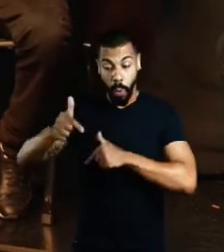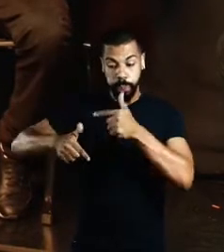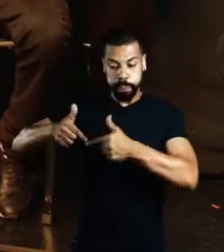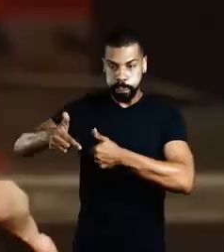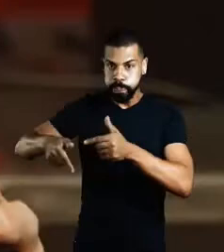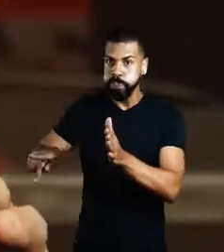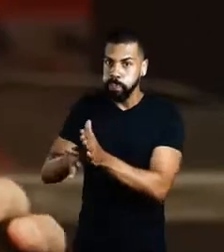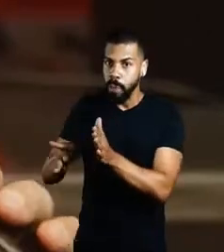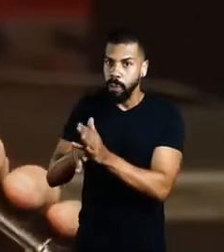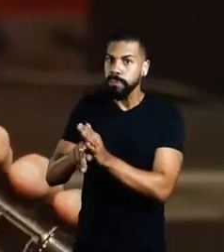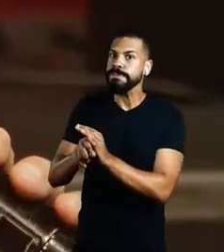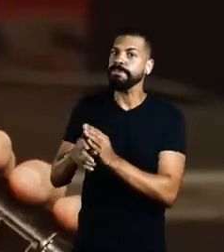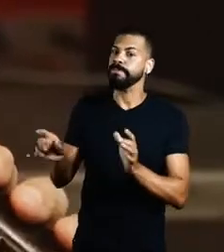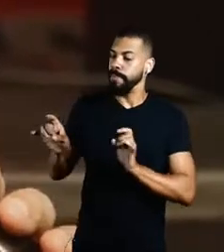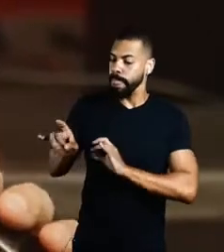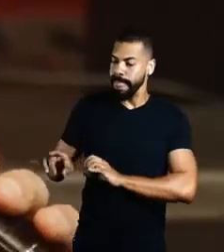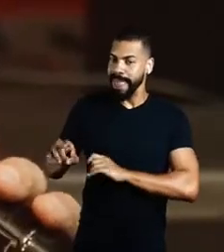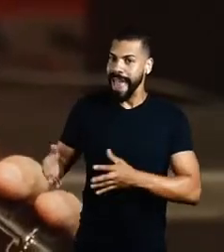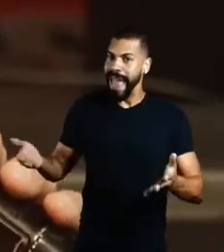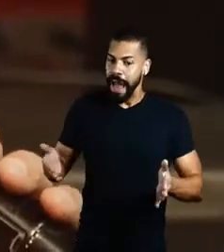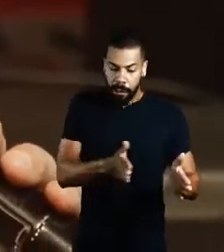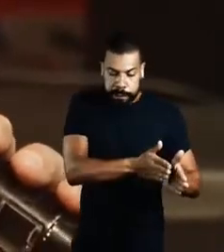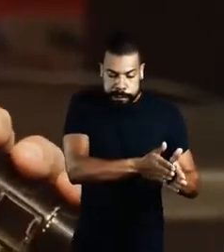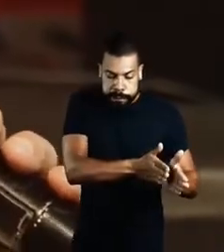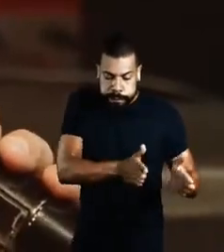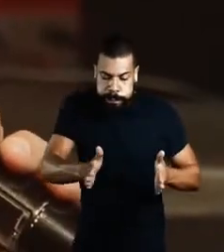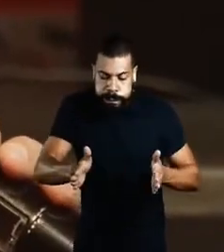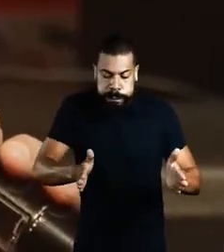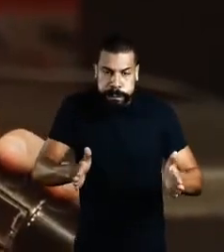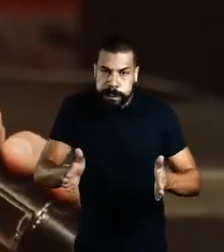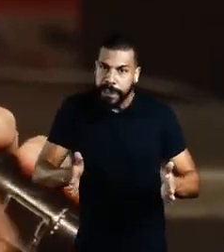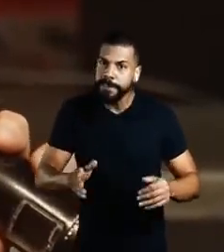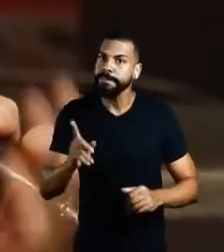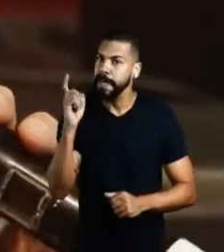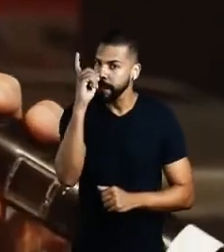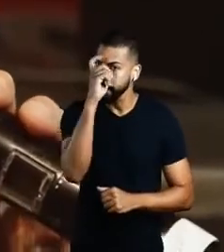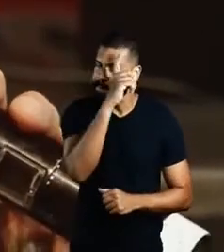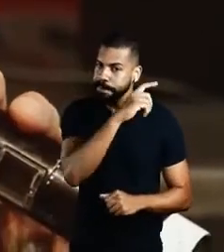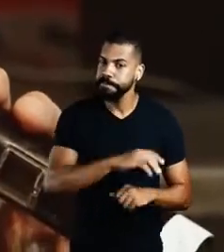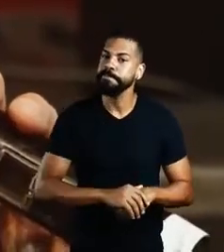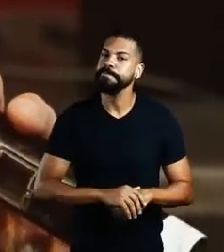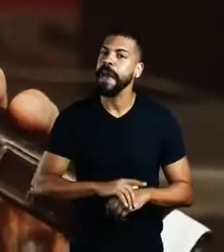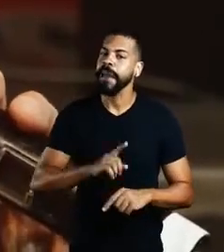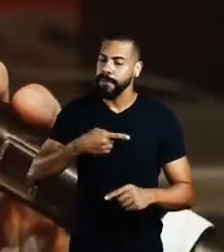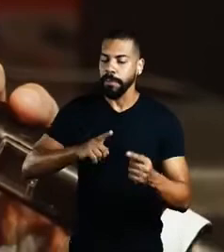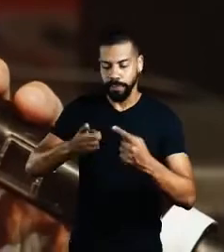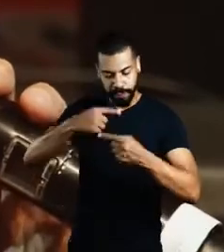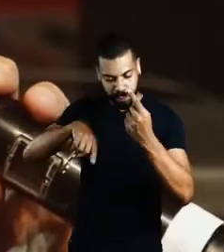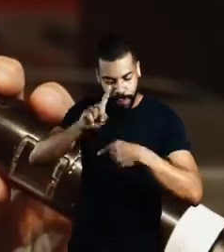muitos dos nossos companheiros estão passando por uma situação muito difícil nessa fase. Mas a gente vai conseguir